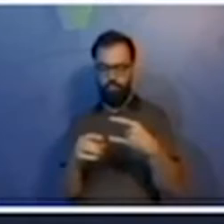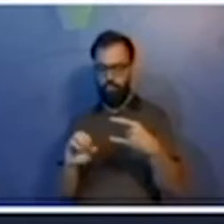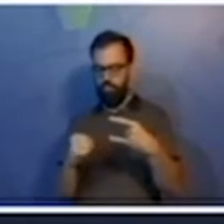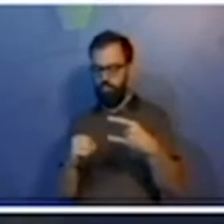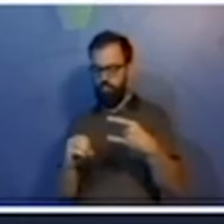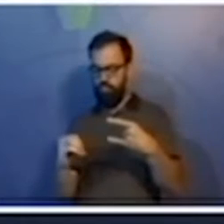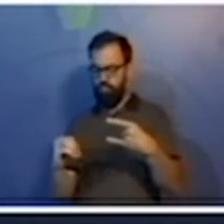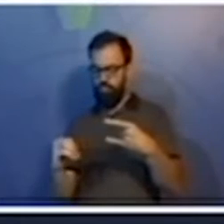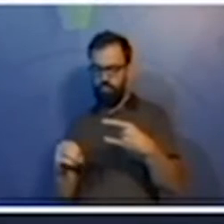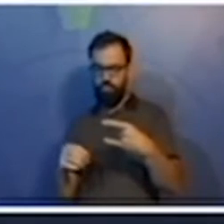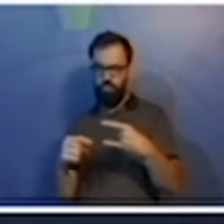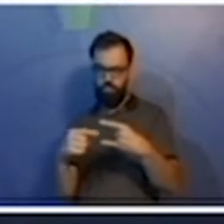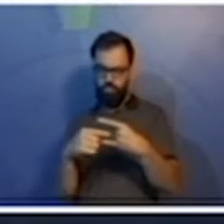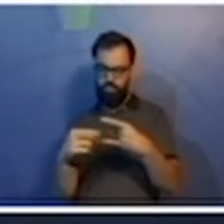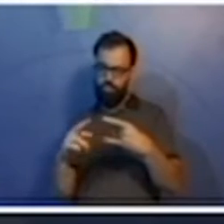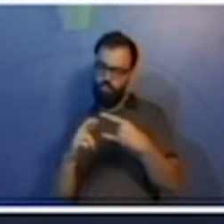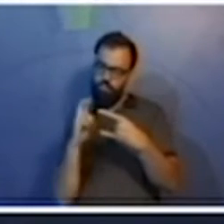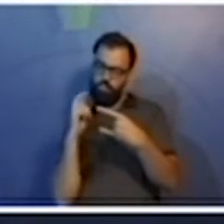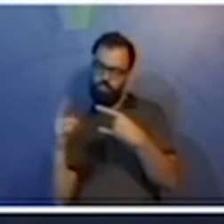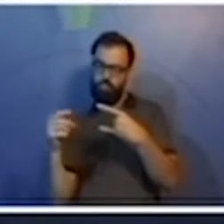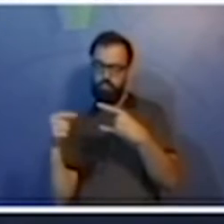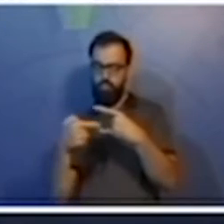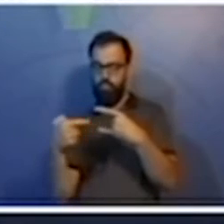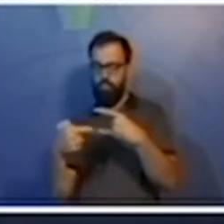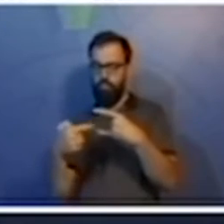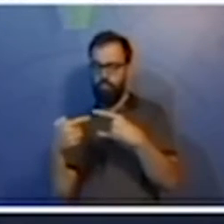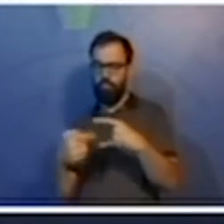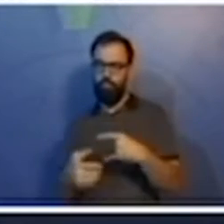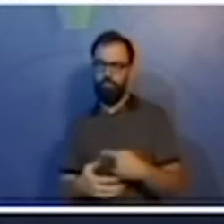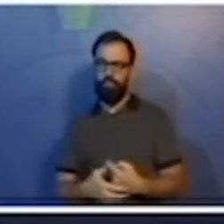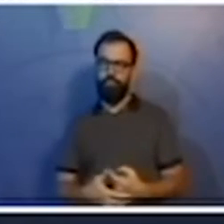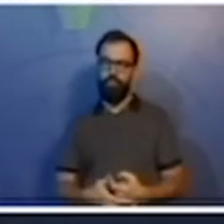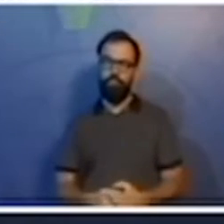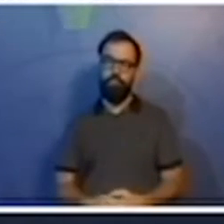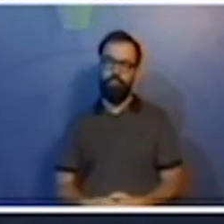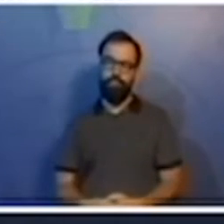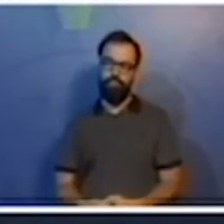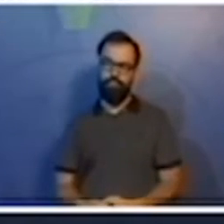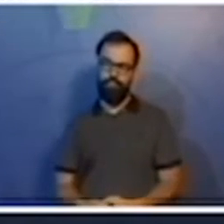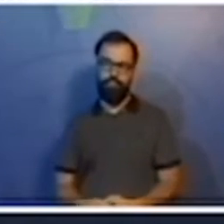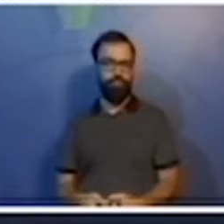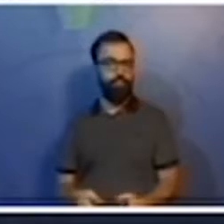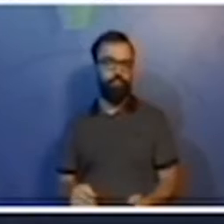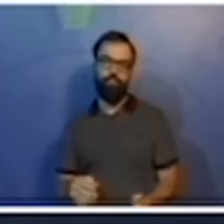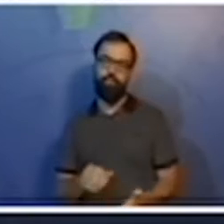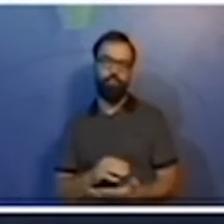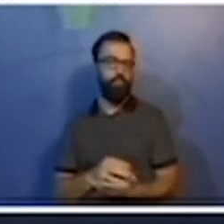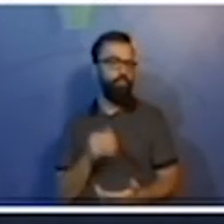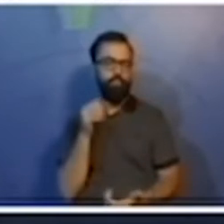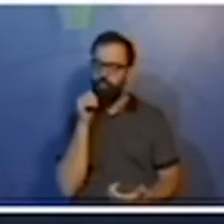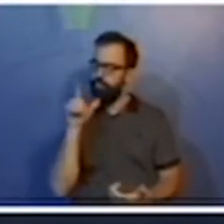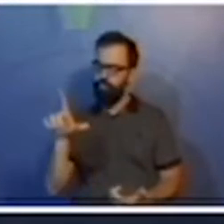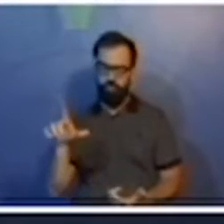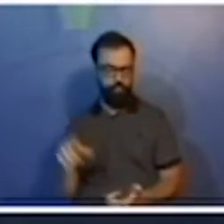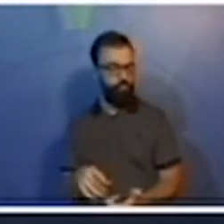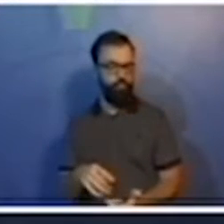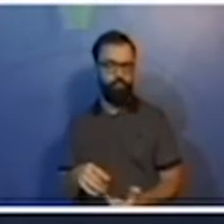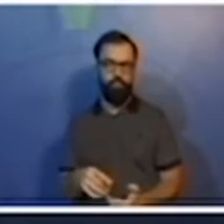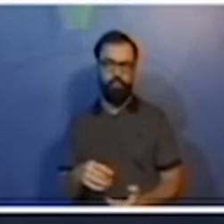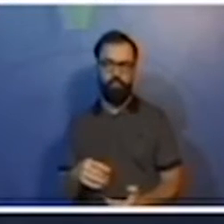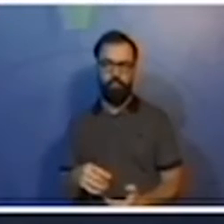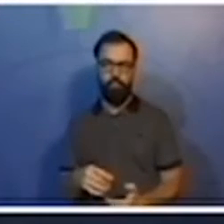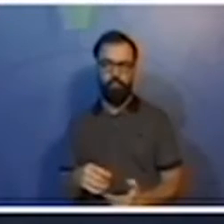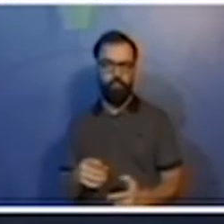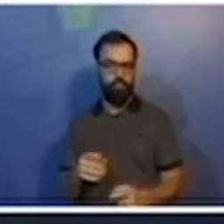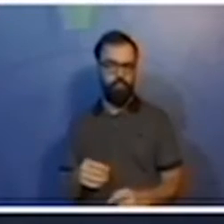talvez 80, talvez 70. Sei que ele está perto de 70 graus. Mas não tem como eu saber com